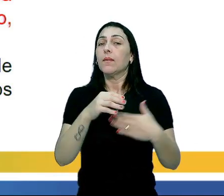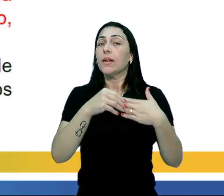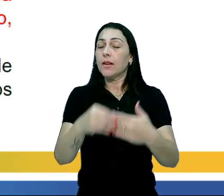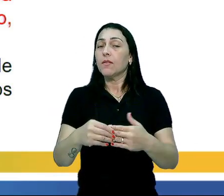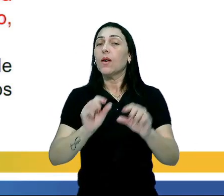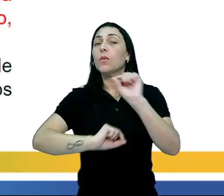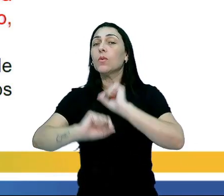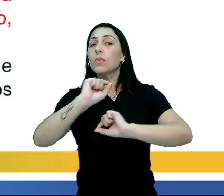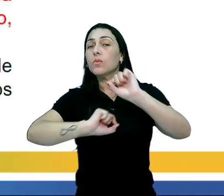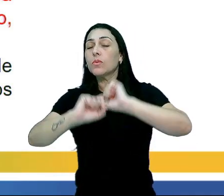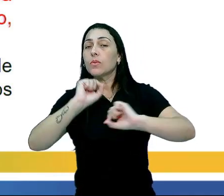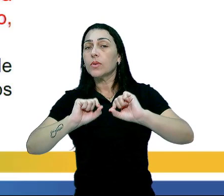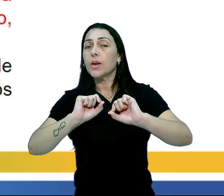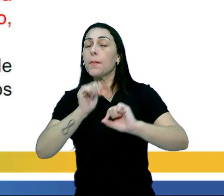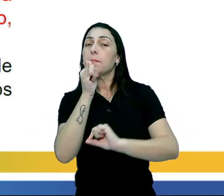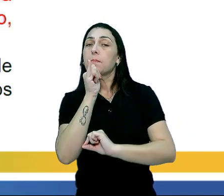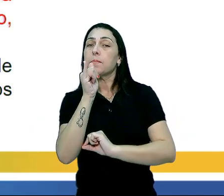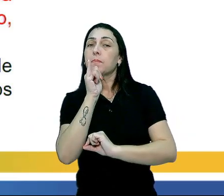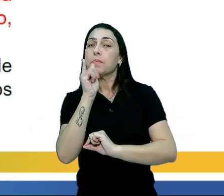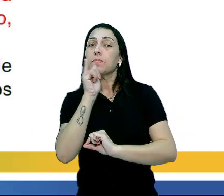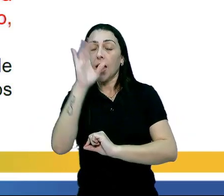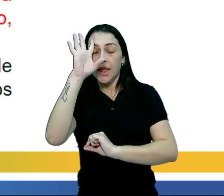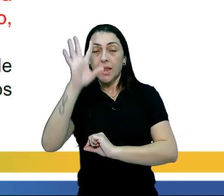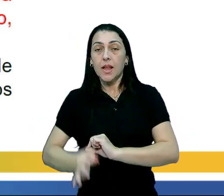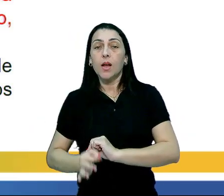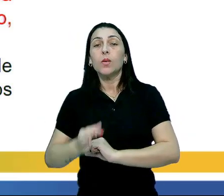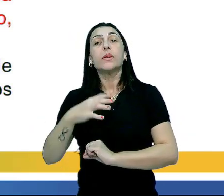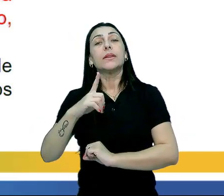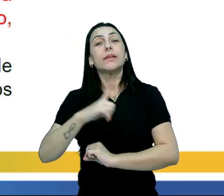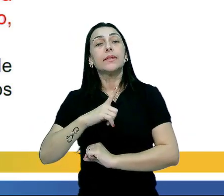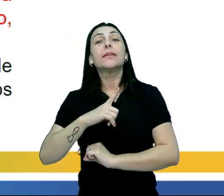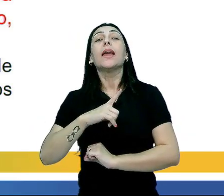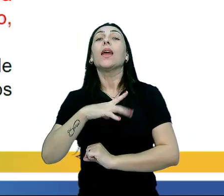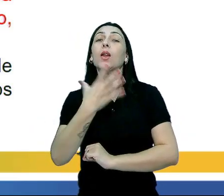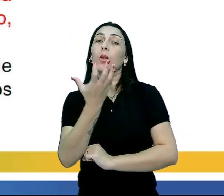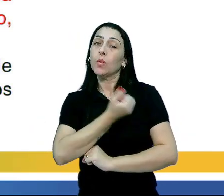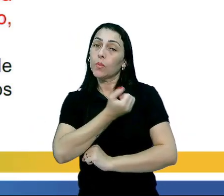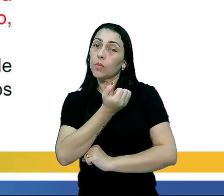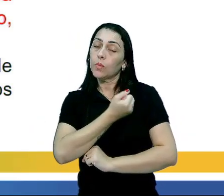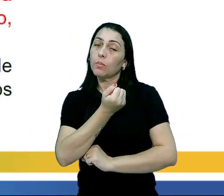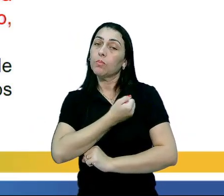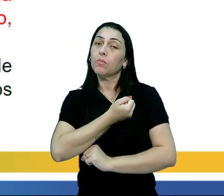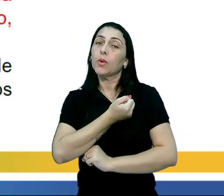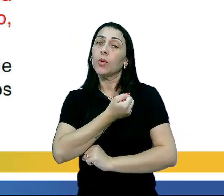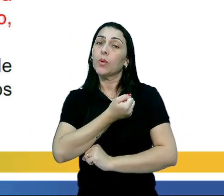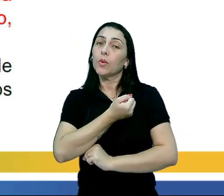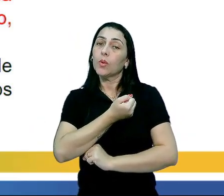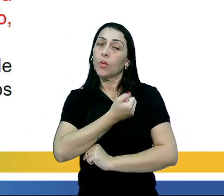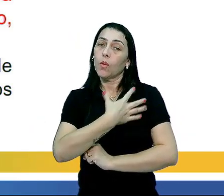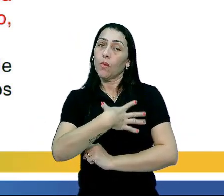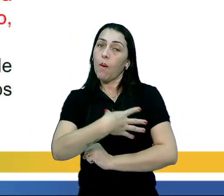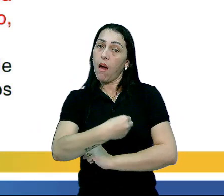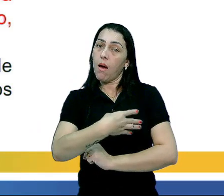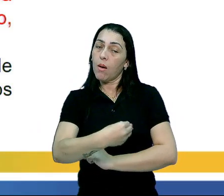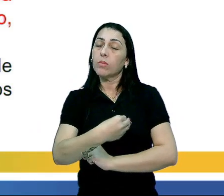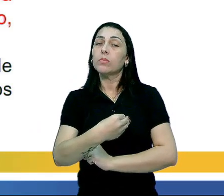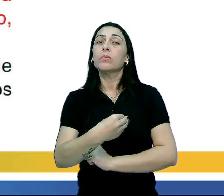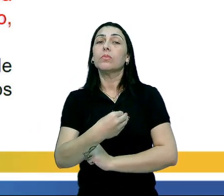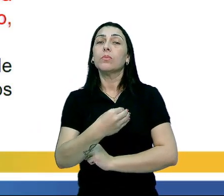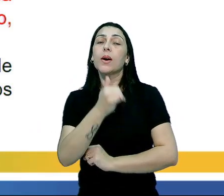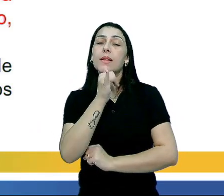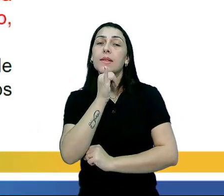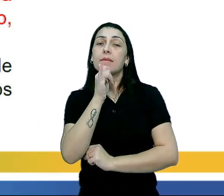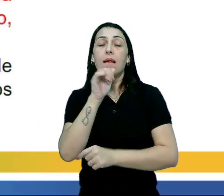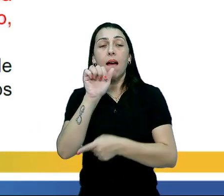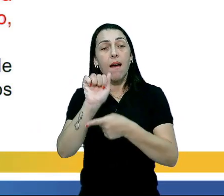em consideração, como, por exemplo, a decisão de ter um número alto de filhos. Então, por que não poderia ser, por exemplo,